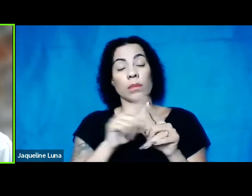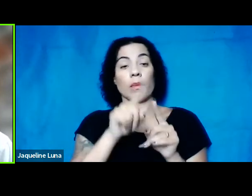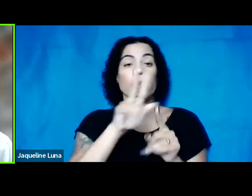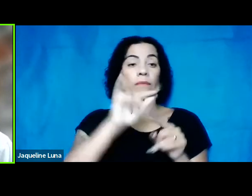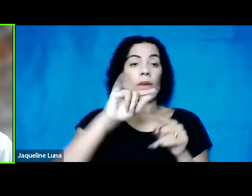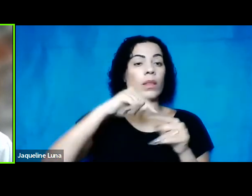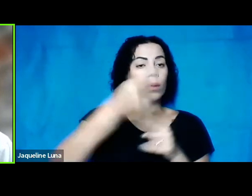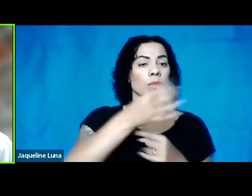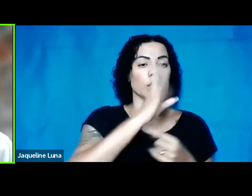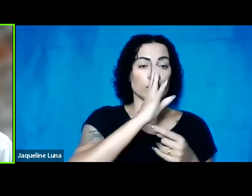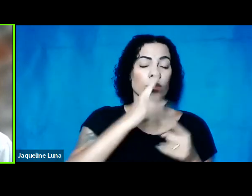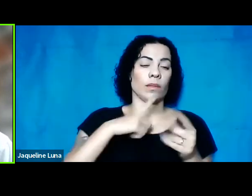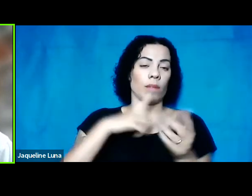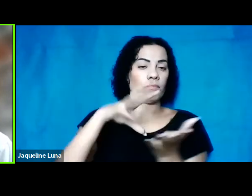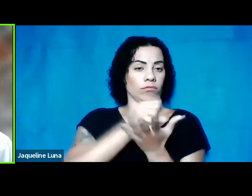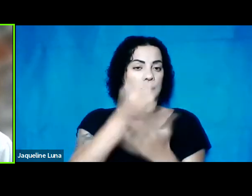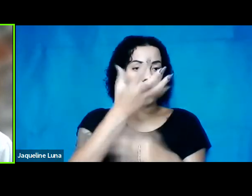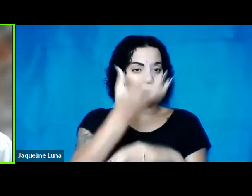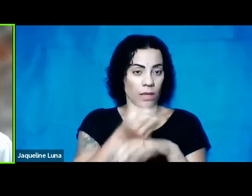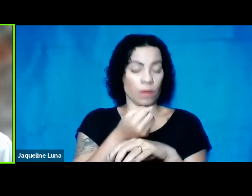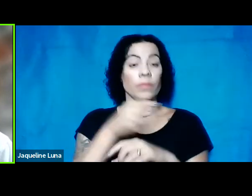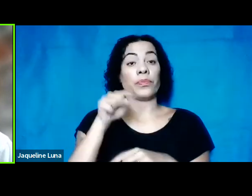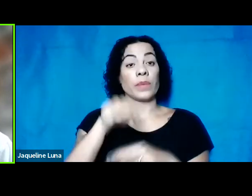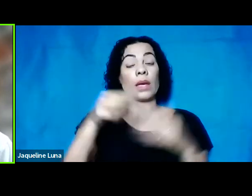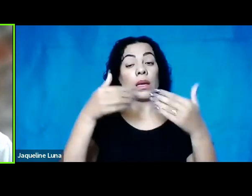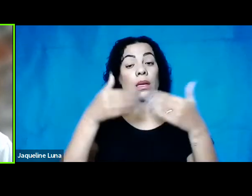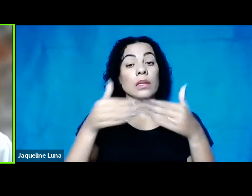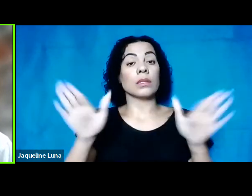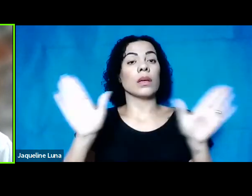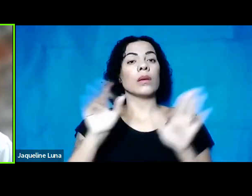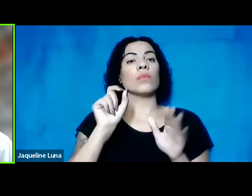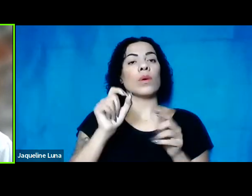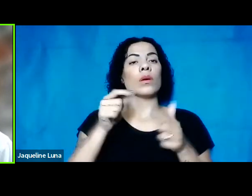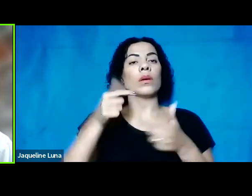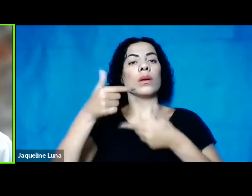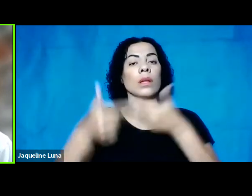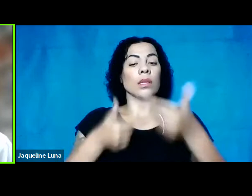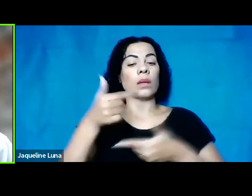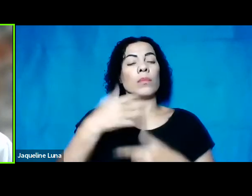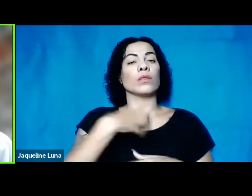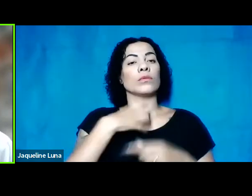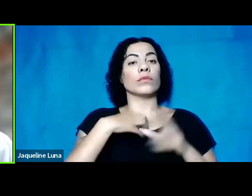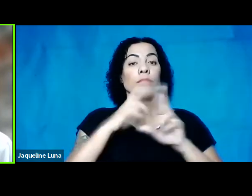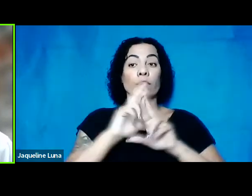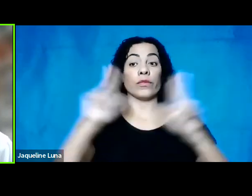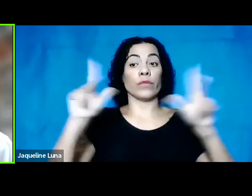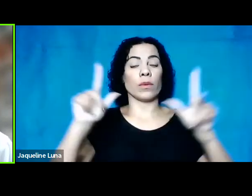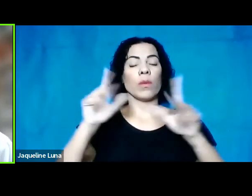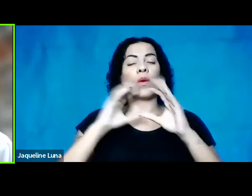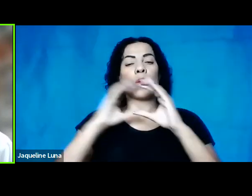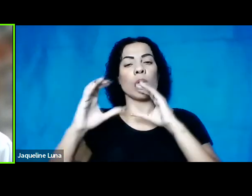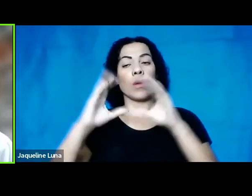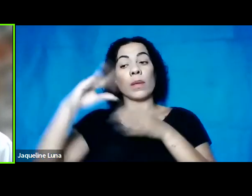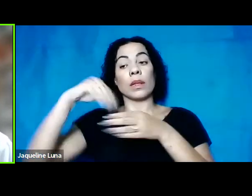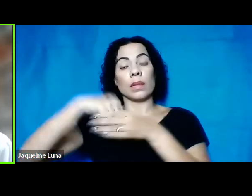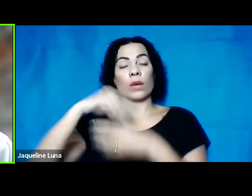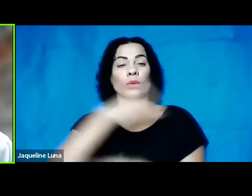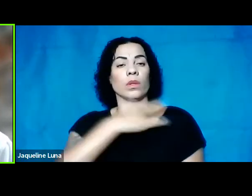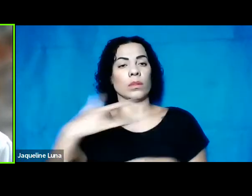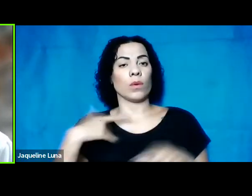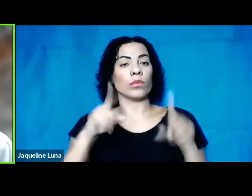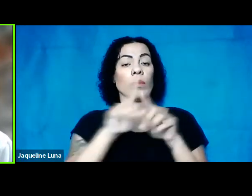né, essa abertura nossa de que trabalhamos de uma maneira diferente a comunicação dentro da saúde, dentro da Fiocruz,